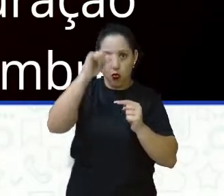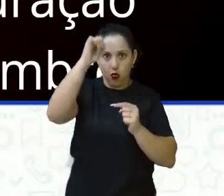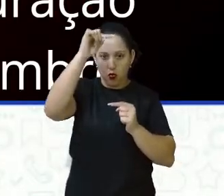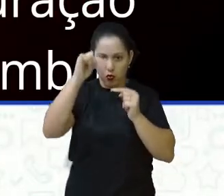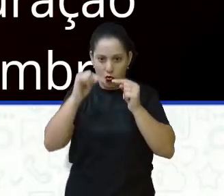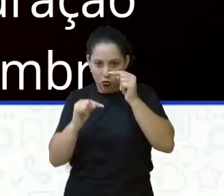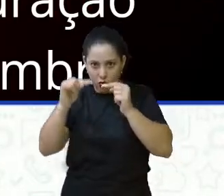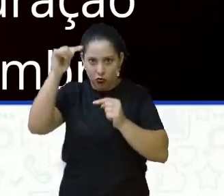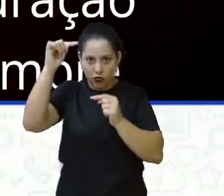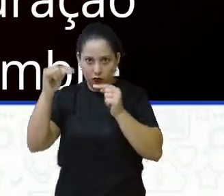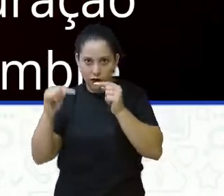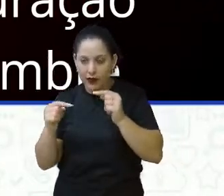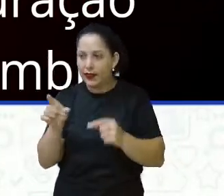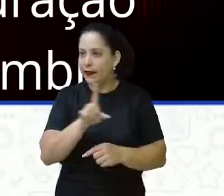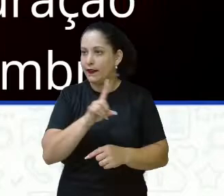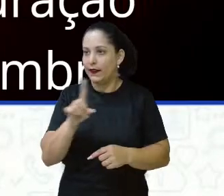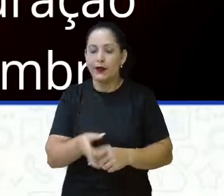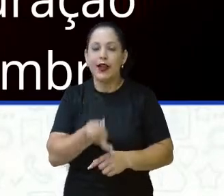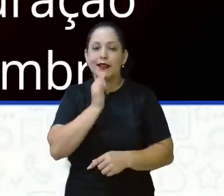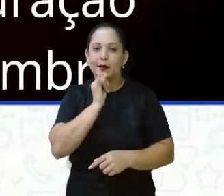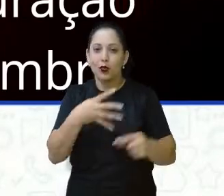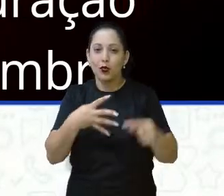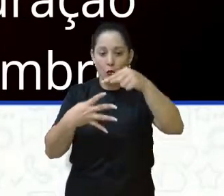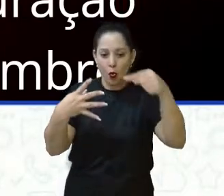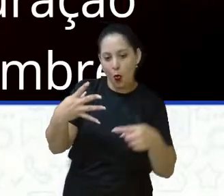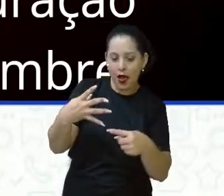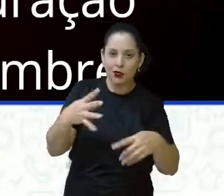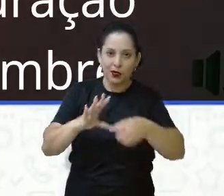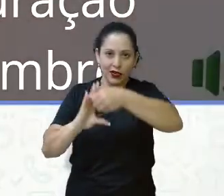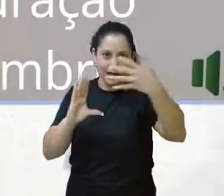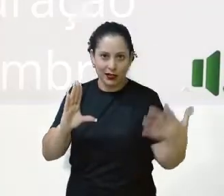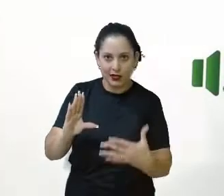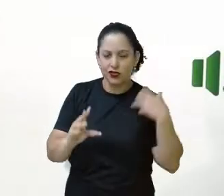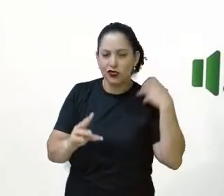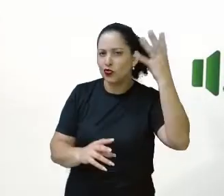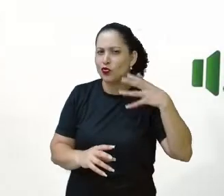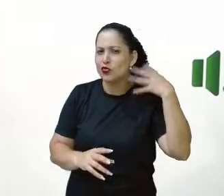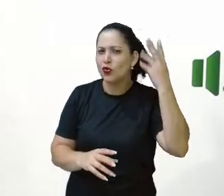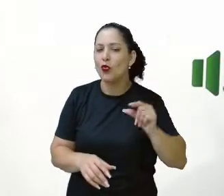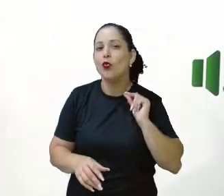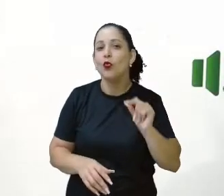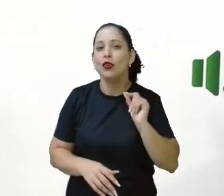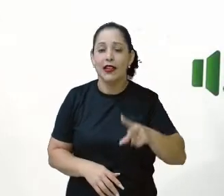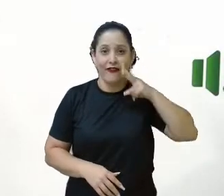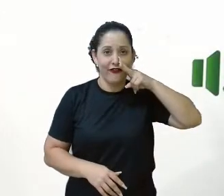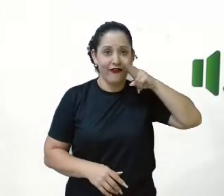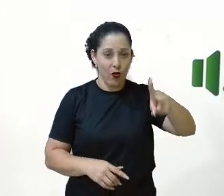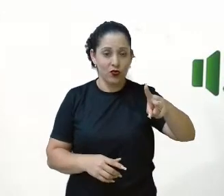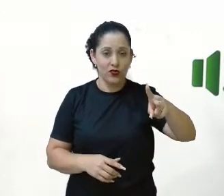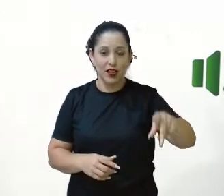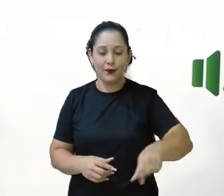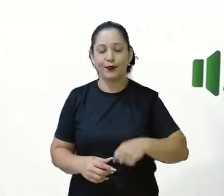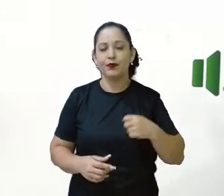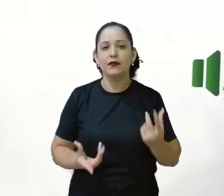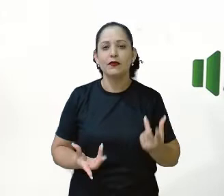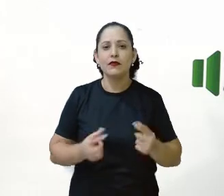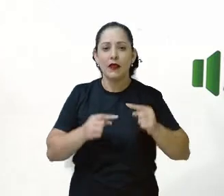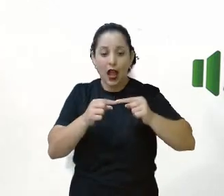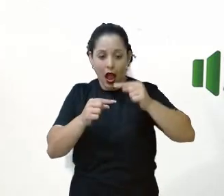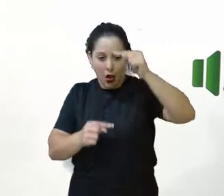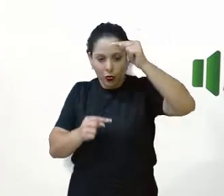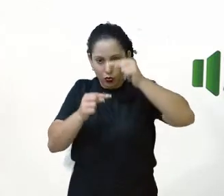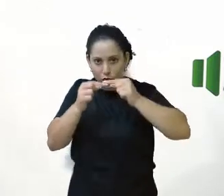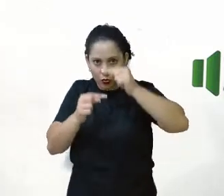agora. Isso. Então, o som tem 4 propriedades, que são intensidade, altura, duração e